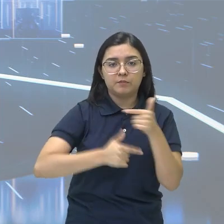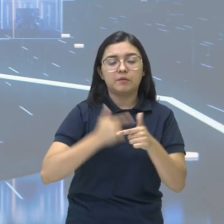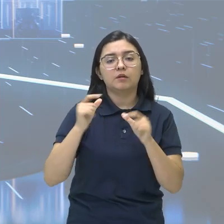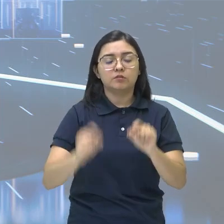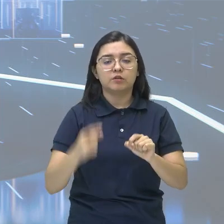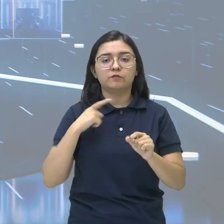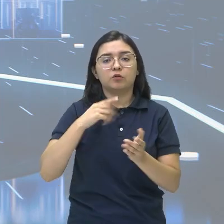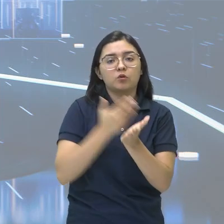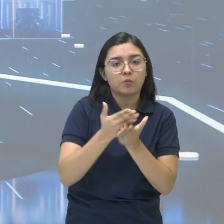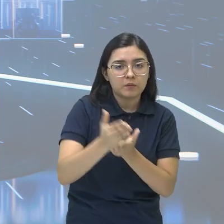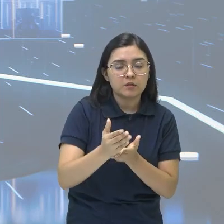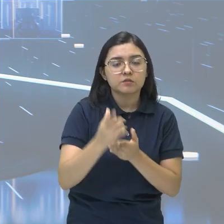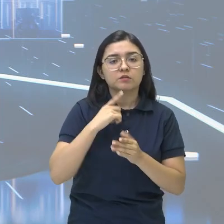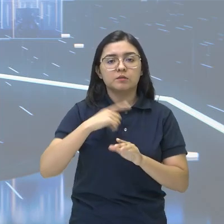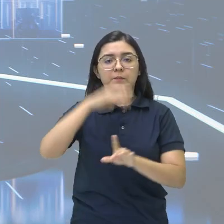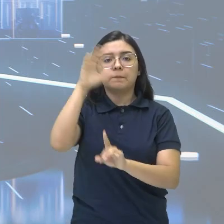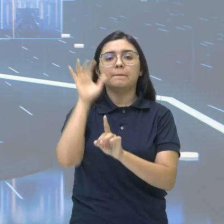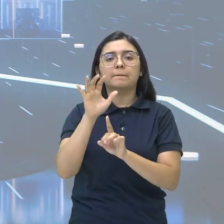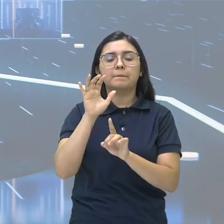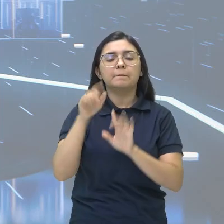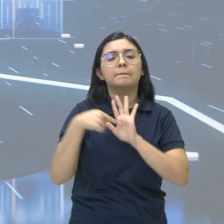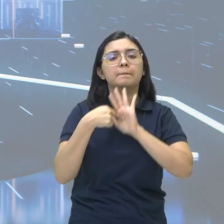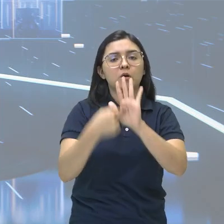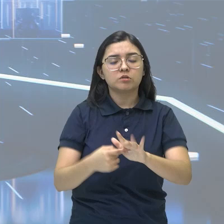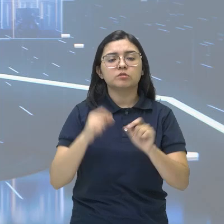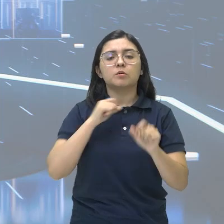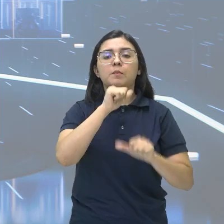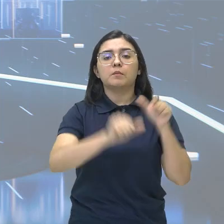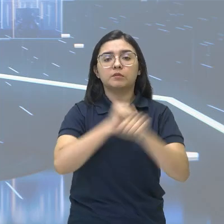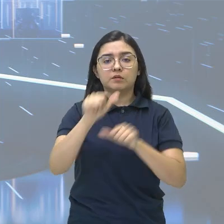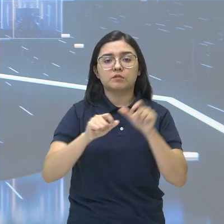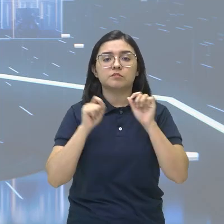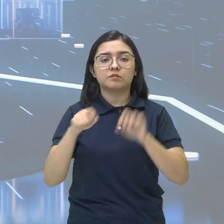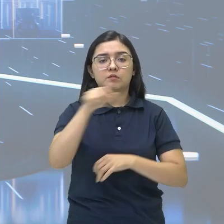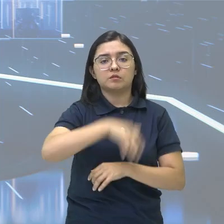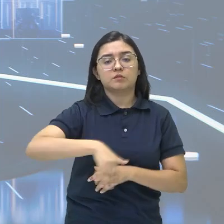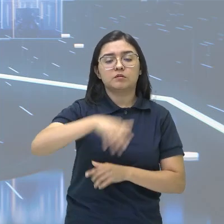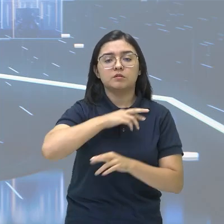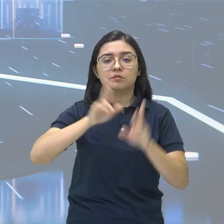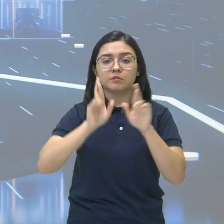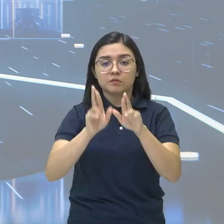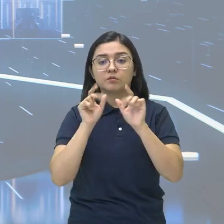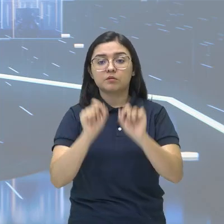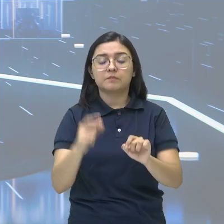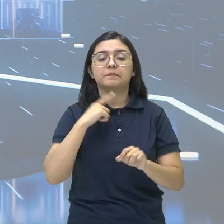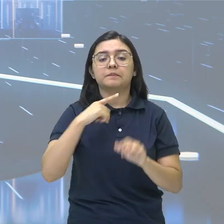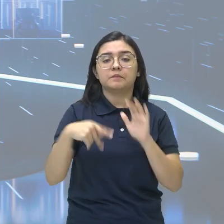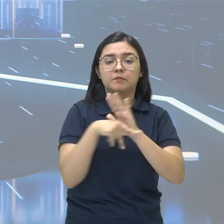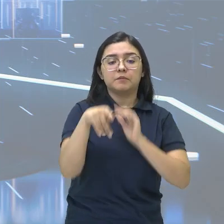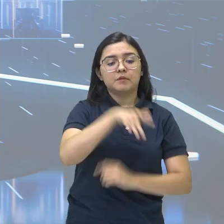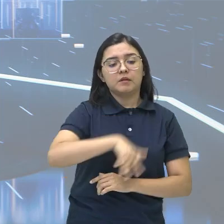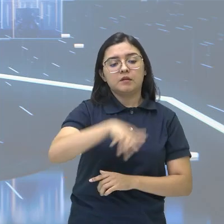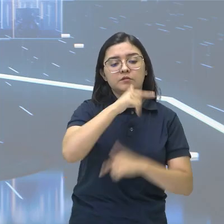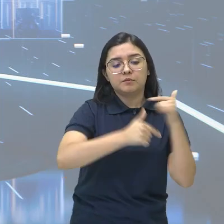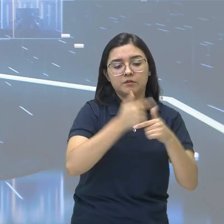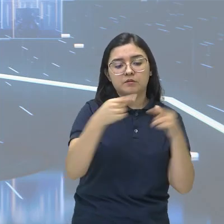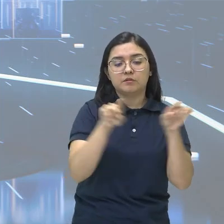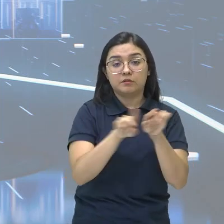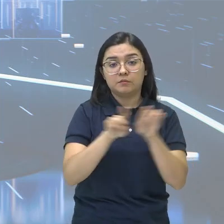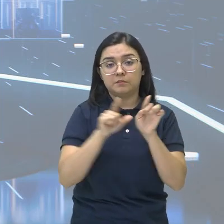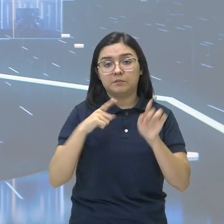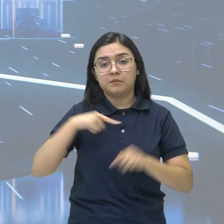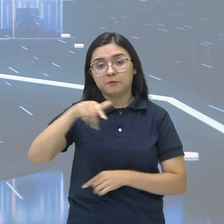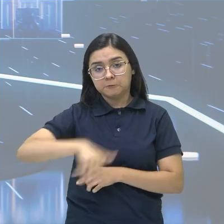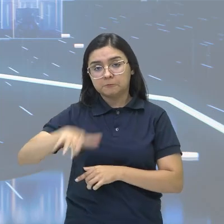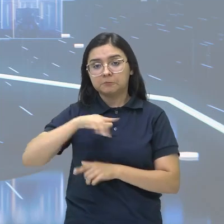foram surgindo aí, refletem o quê? Uma mudança nas expectativas, tanto dos trabalhadores quanto